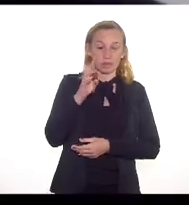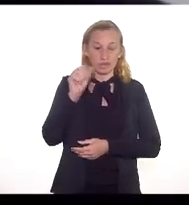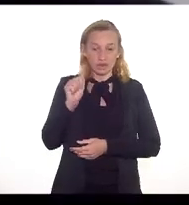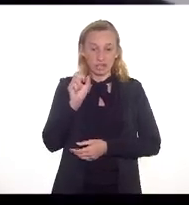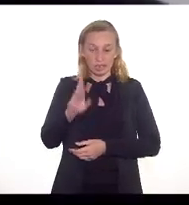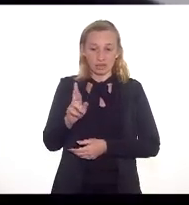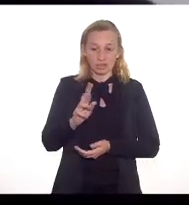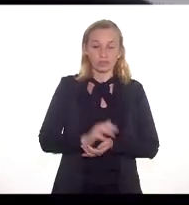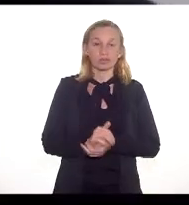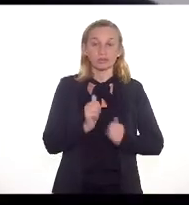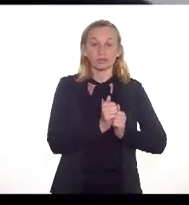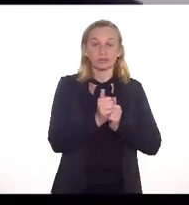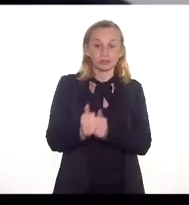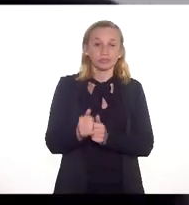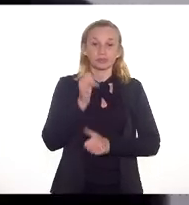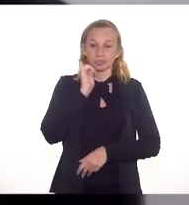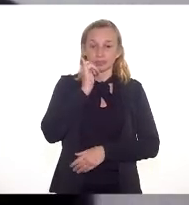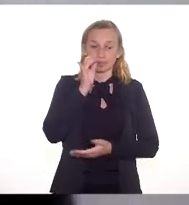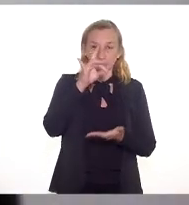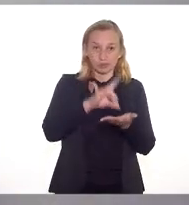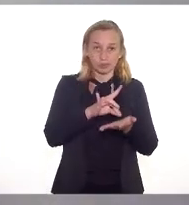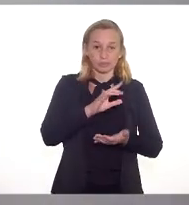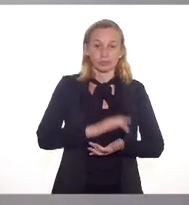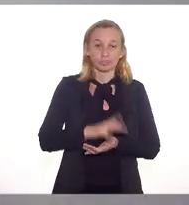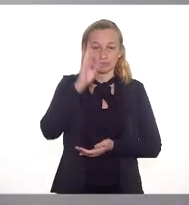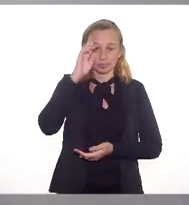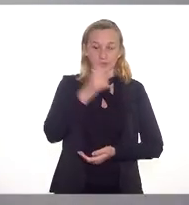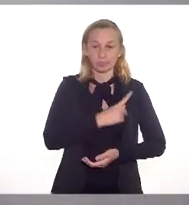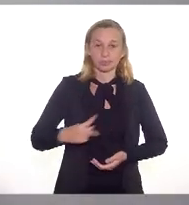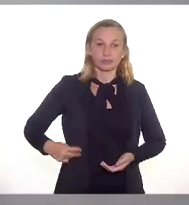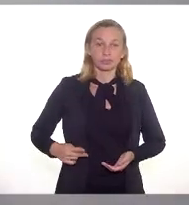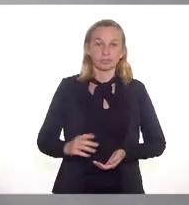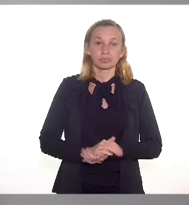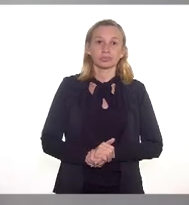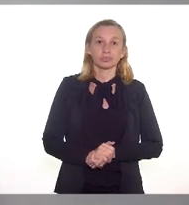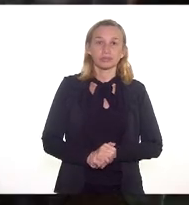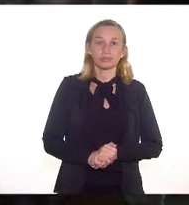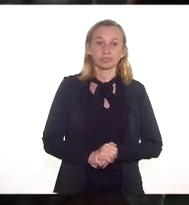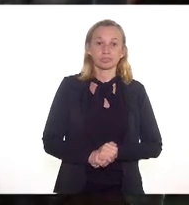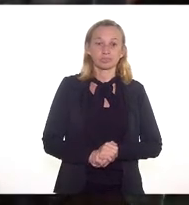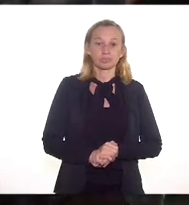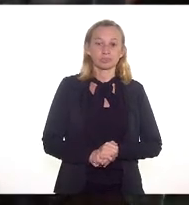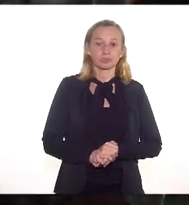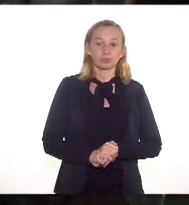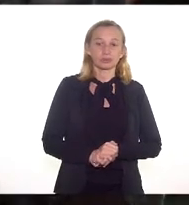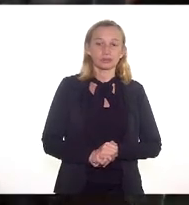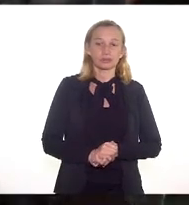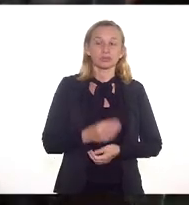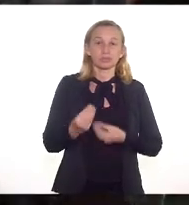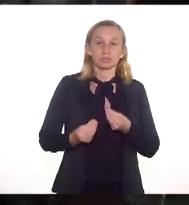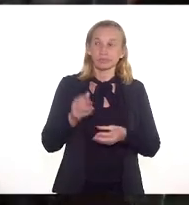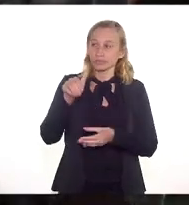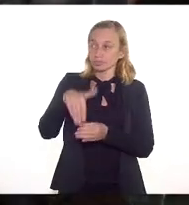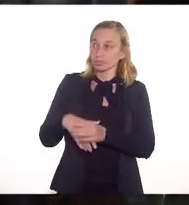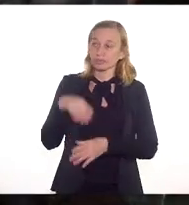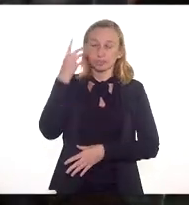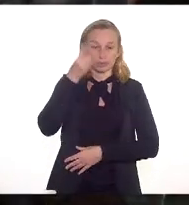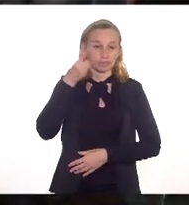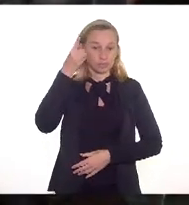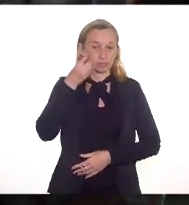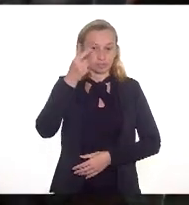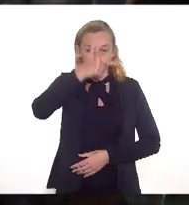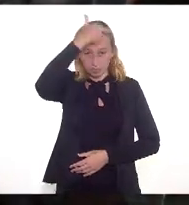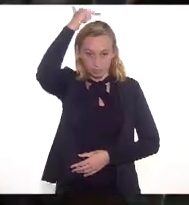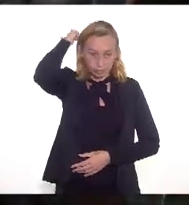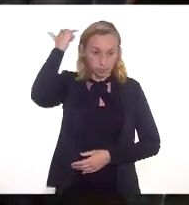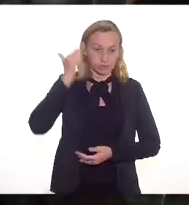Acompanho o relator original, senhor presidente. Como vota o deputado Luiz